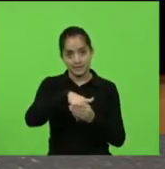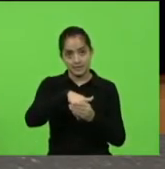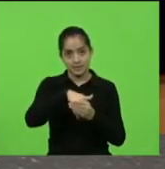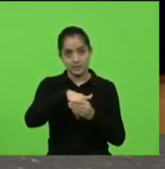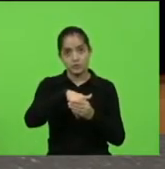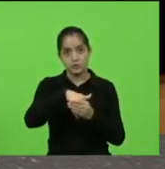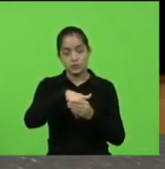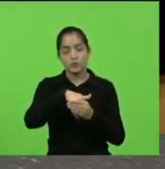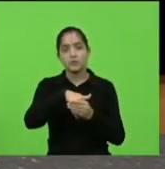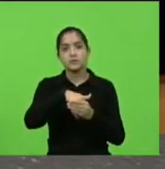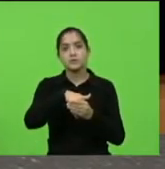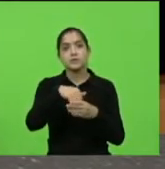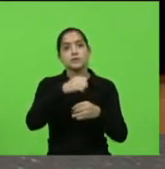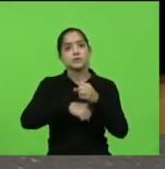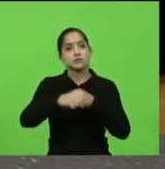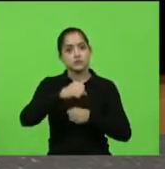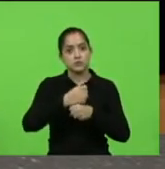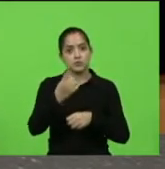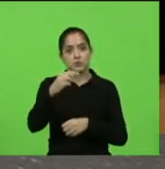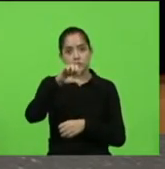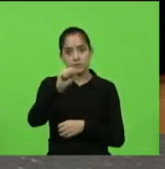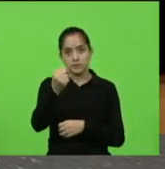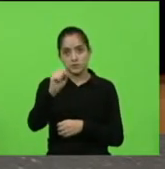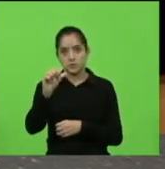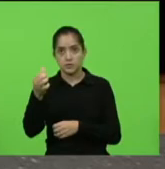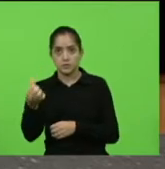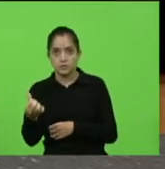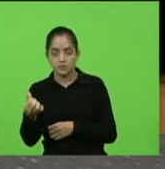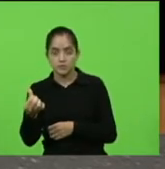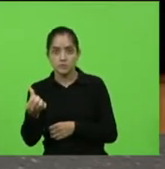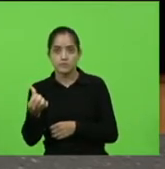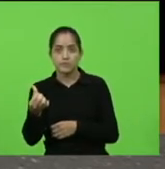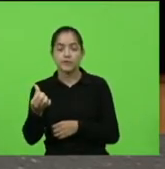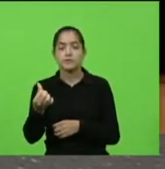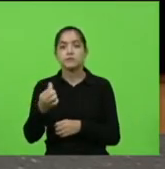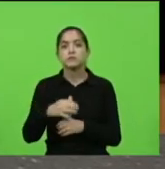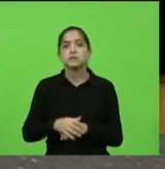de 86, acabou se tornando